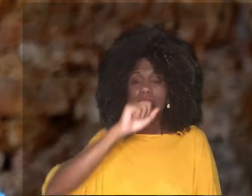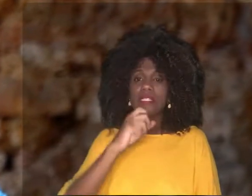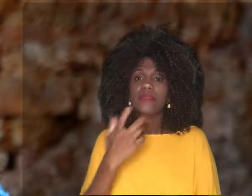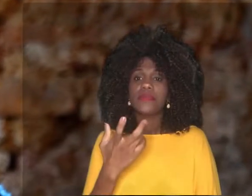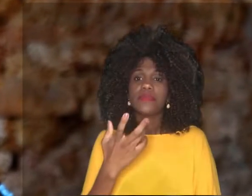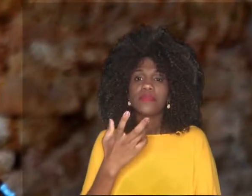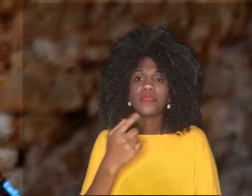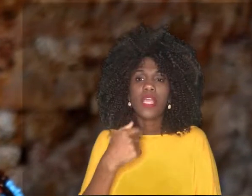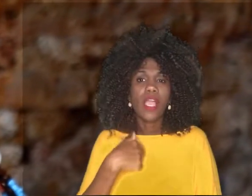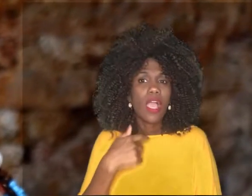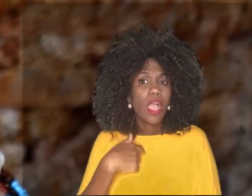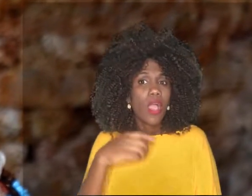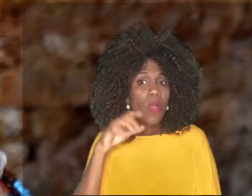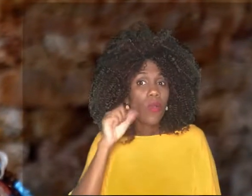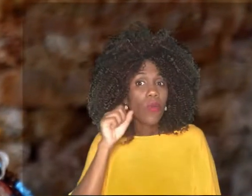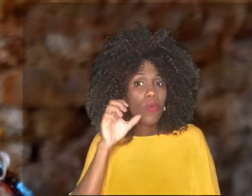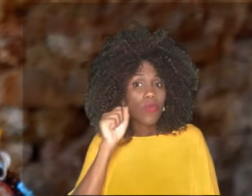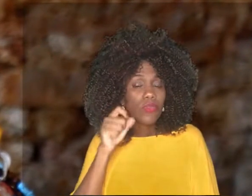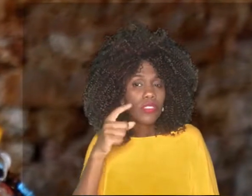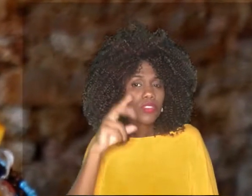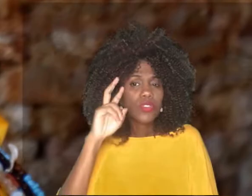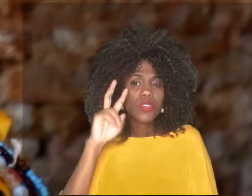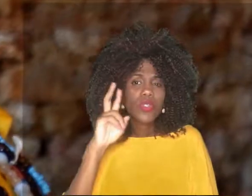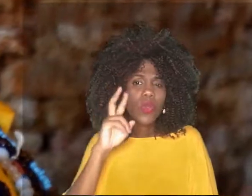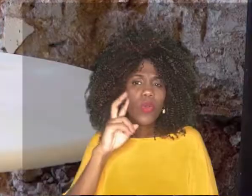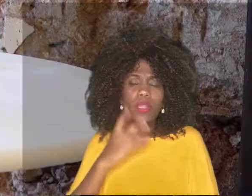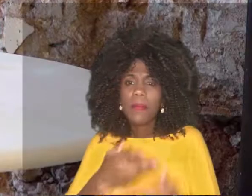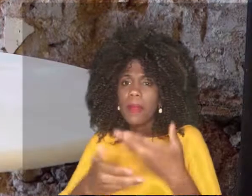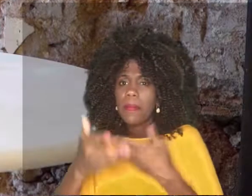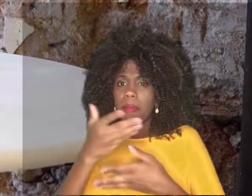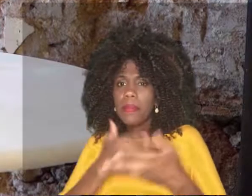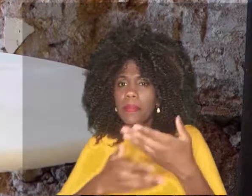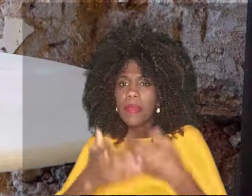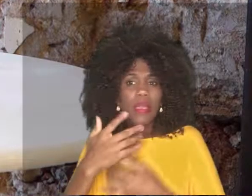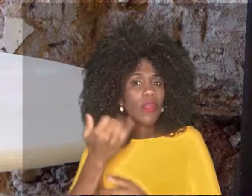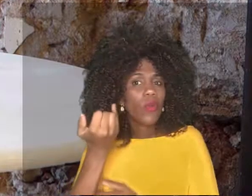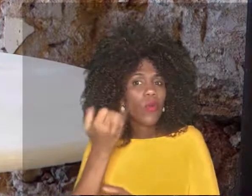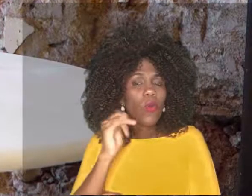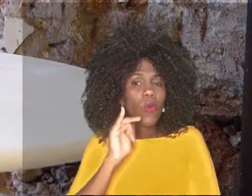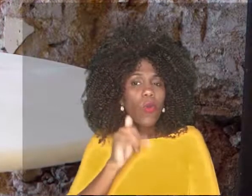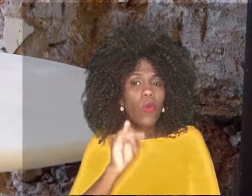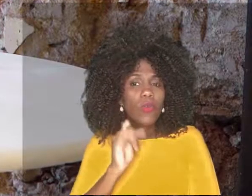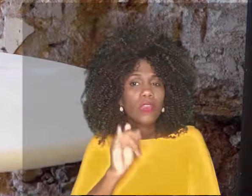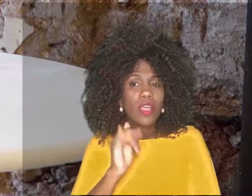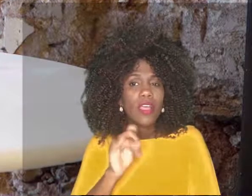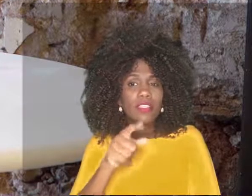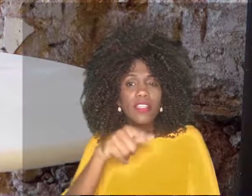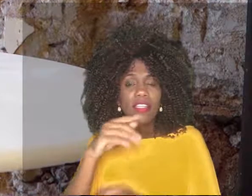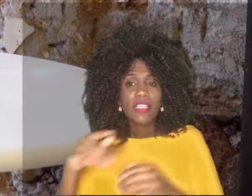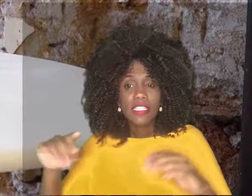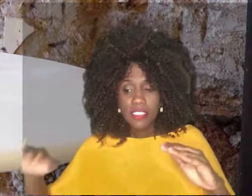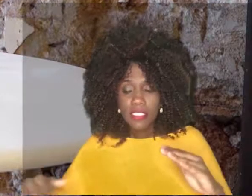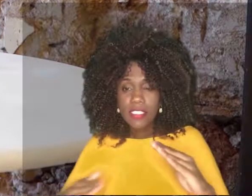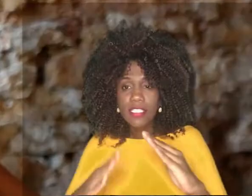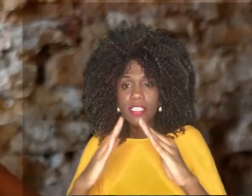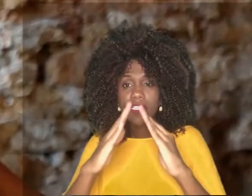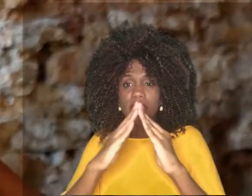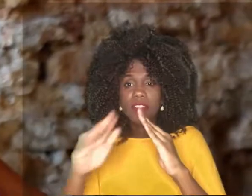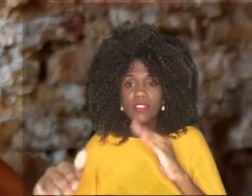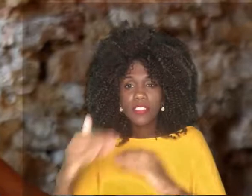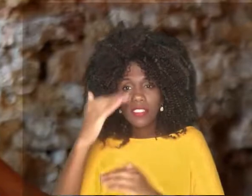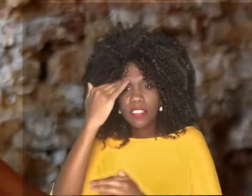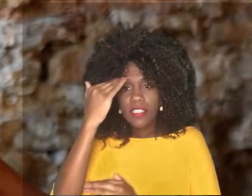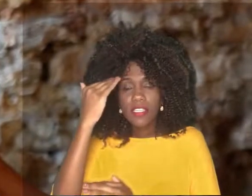a ouvir essas histórias que eram contadas dentro da Casa do Candomblé. Os